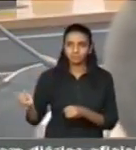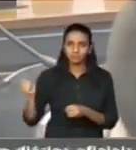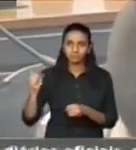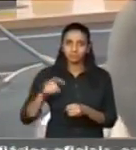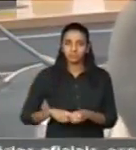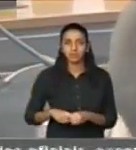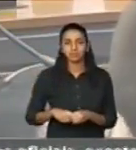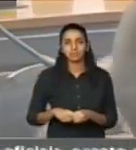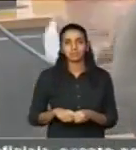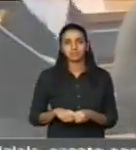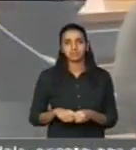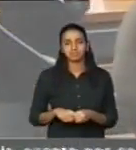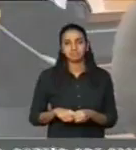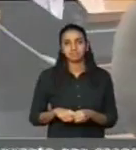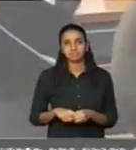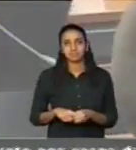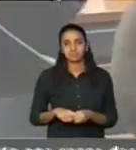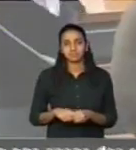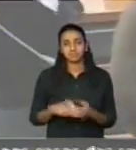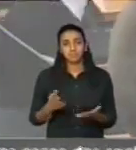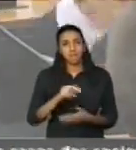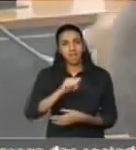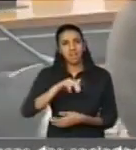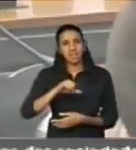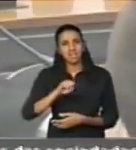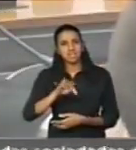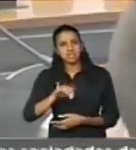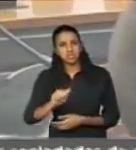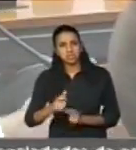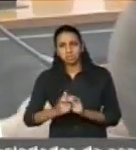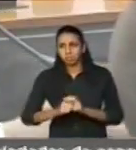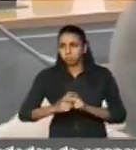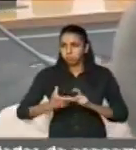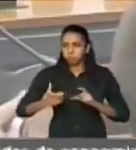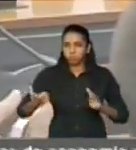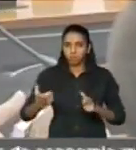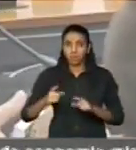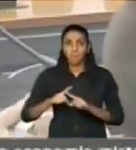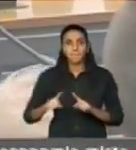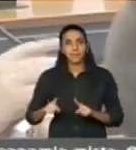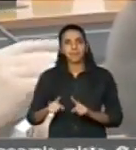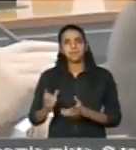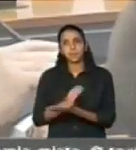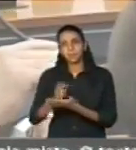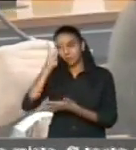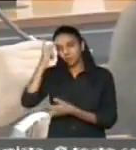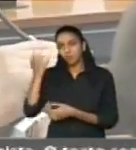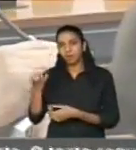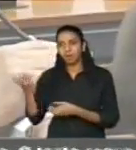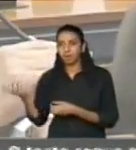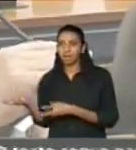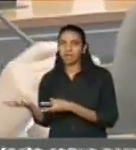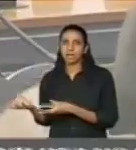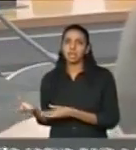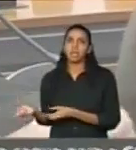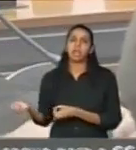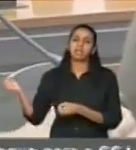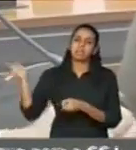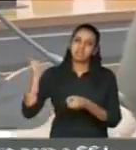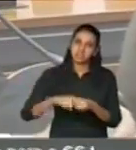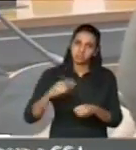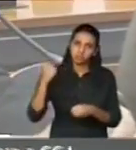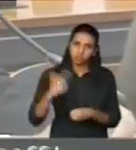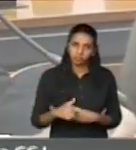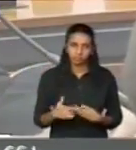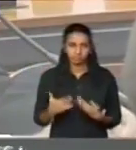ultrapassado. Tivemos aí uma anistia ampla, geral e restrita, e alguém quer ressuscitar. Às vezes eu tenho dificuldades aqui quando se